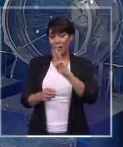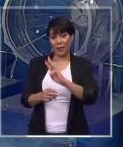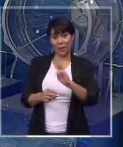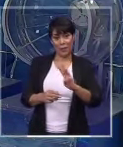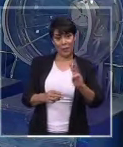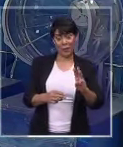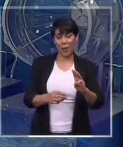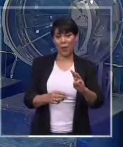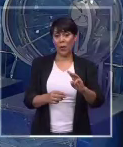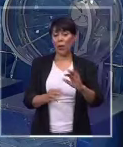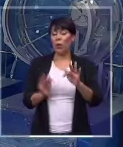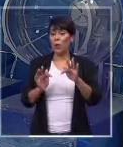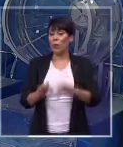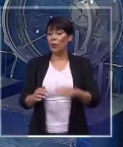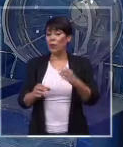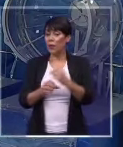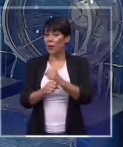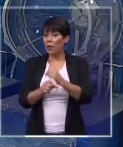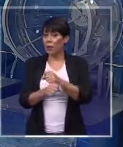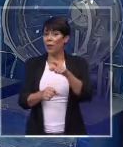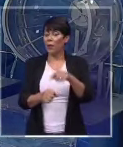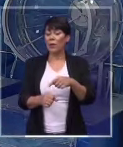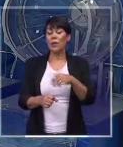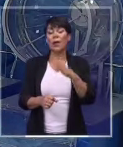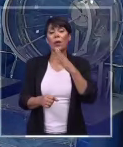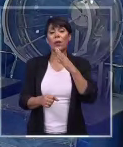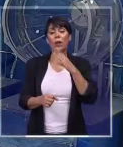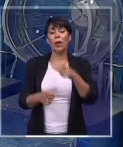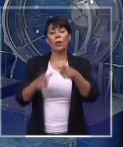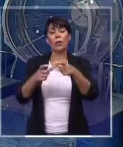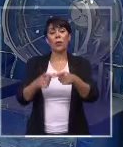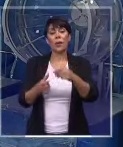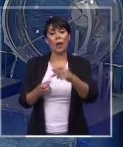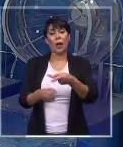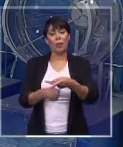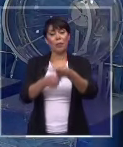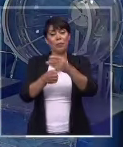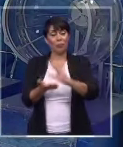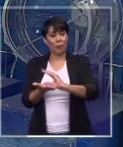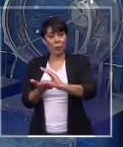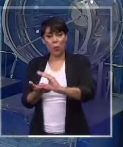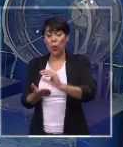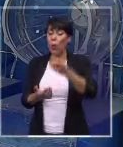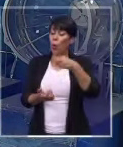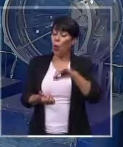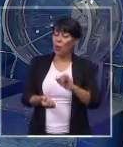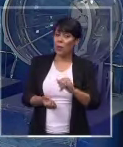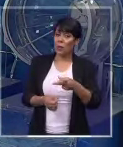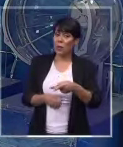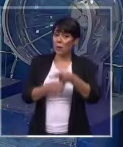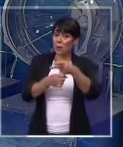loterias.caixa.gov.br. Logo após a apuração, você poderá saber de onde são as apostas vencedoras ou se o prêmio está acumulado.